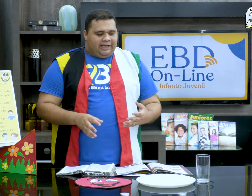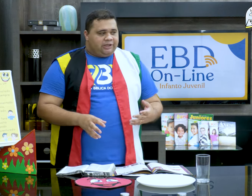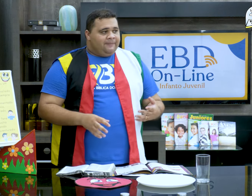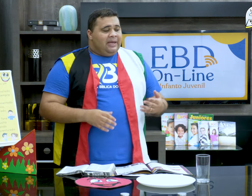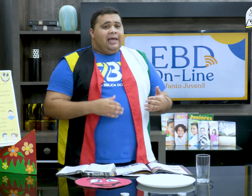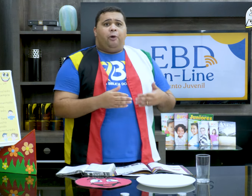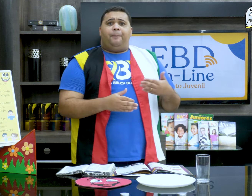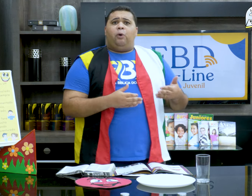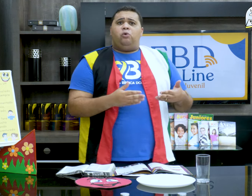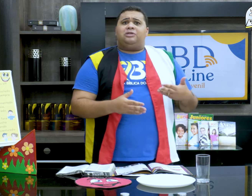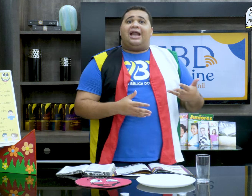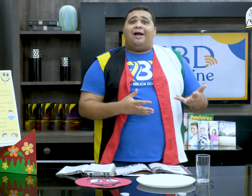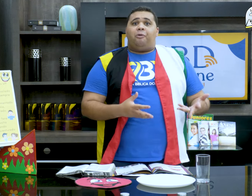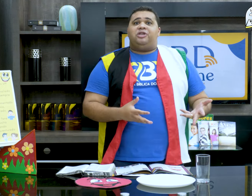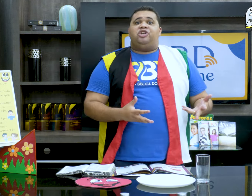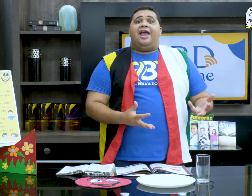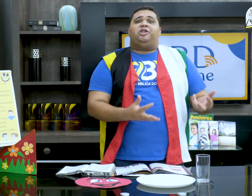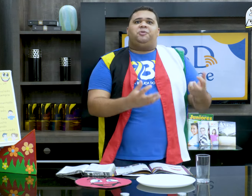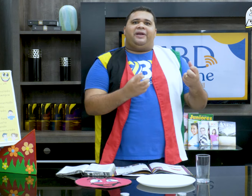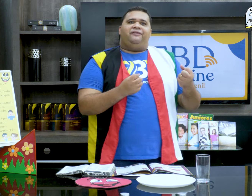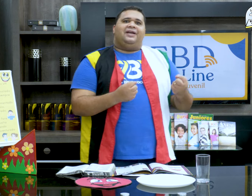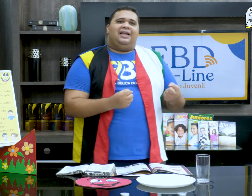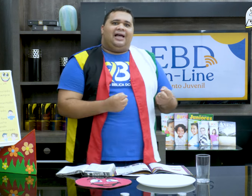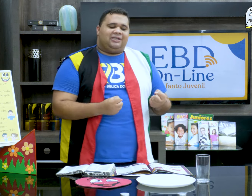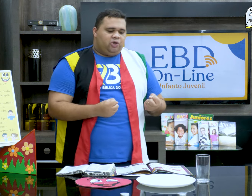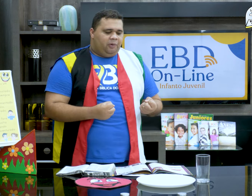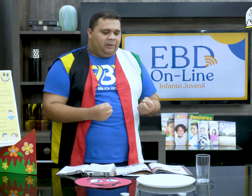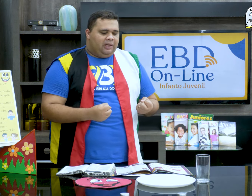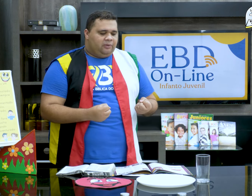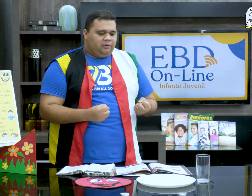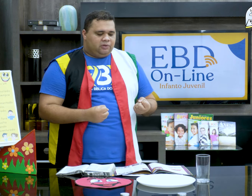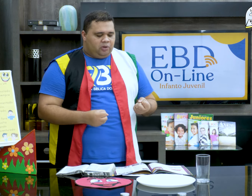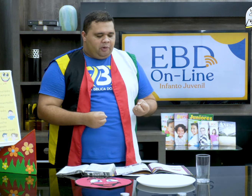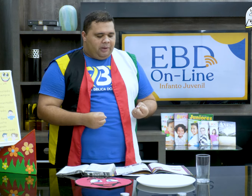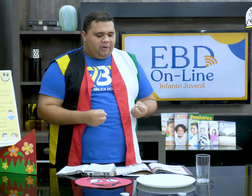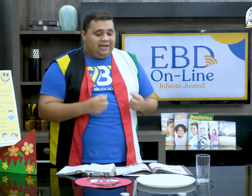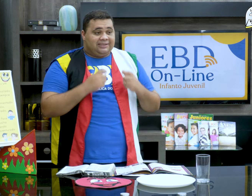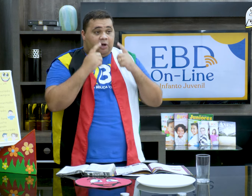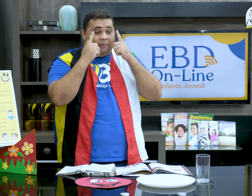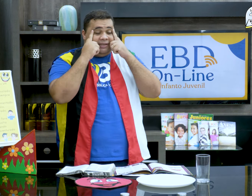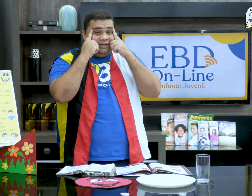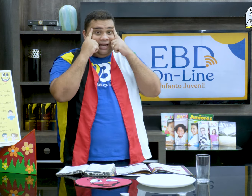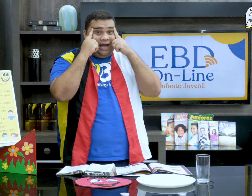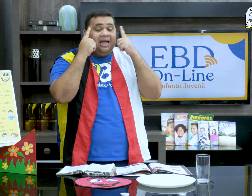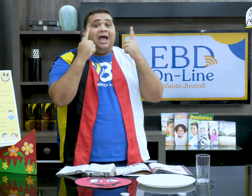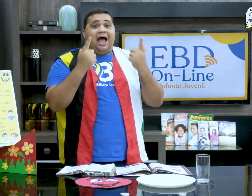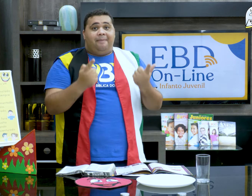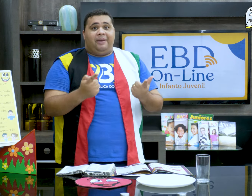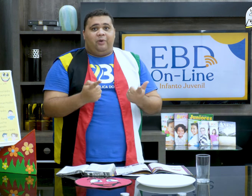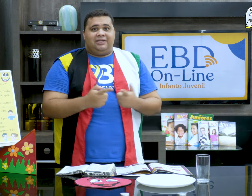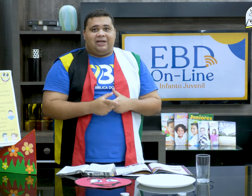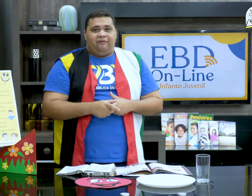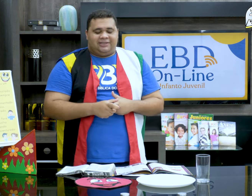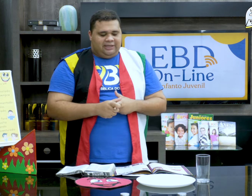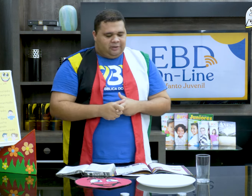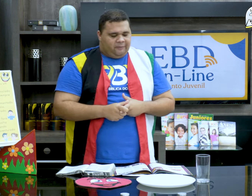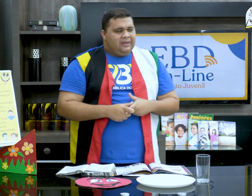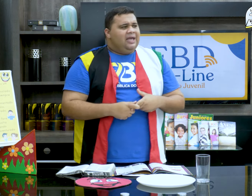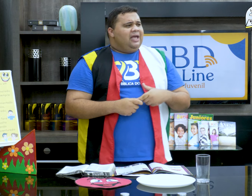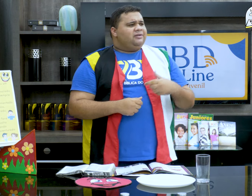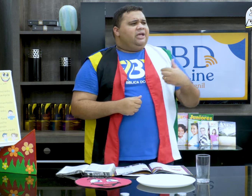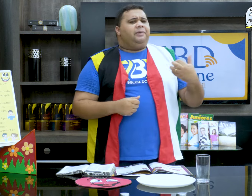isso com vocês eu pouco trago objetos para falar sobre o plano sobre o memor ação para ensinar a memorizar o